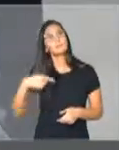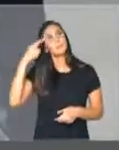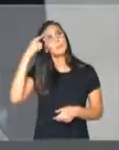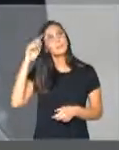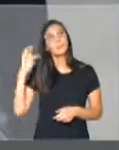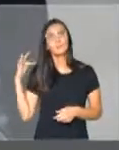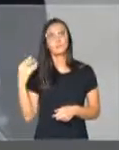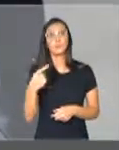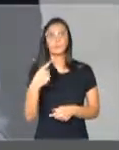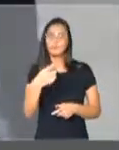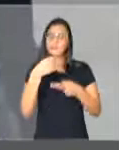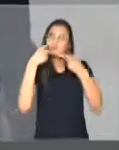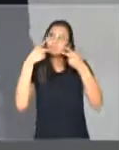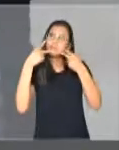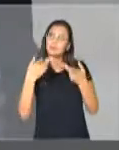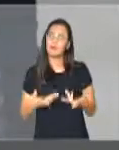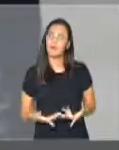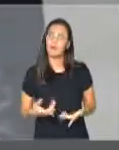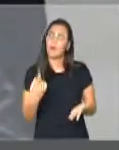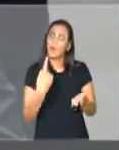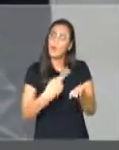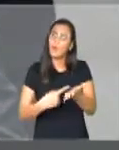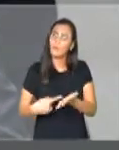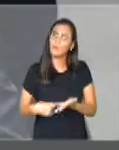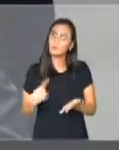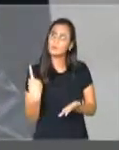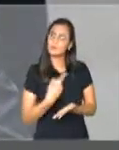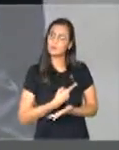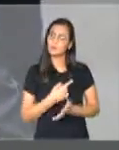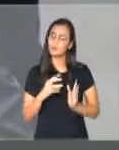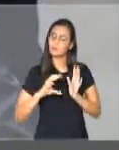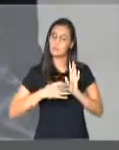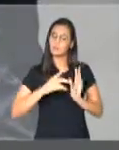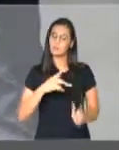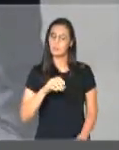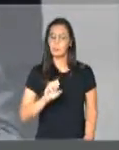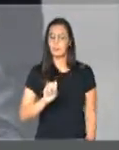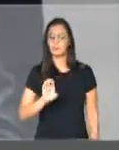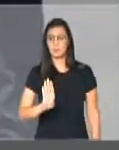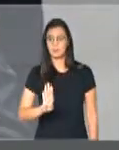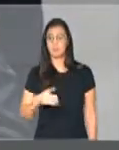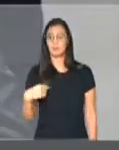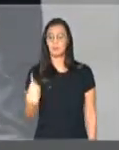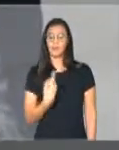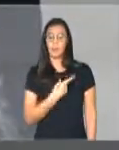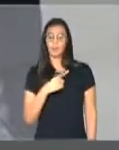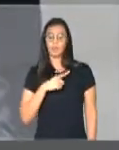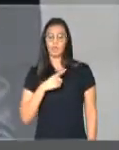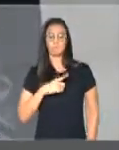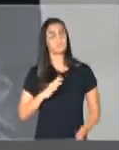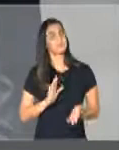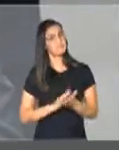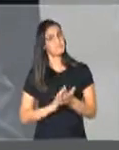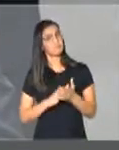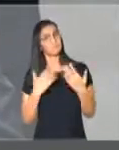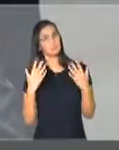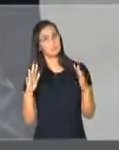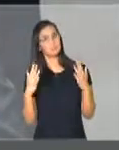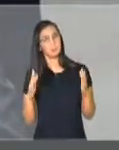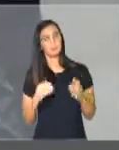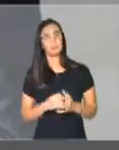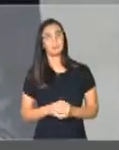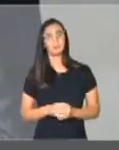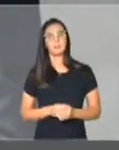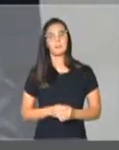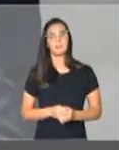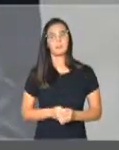por Vossa Excelência como um compromisso do nosso partido PSB, nós temos aqui que louvar a sua fala,